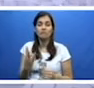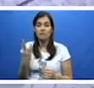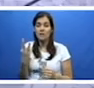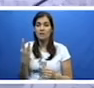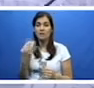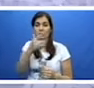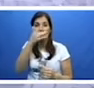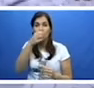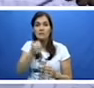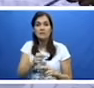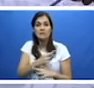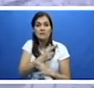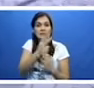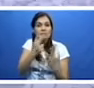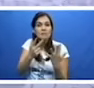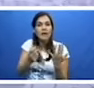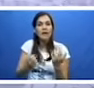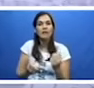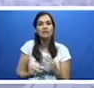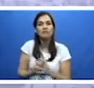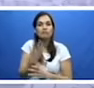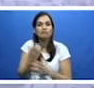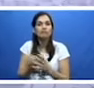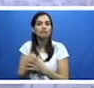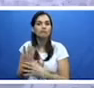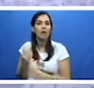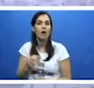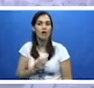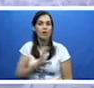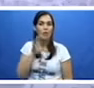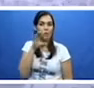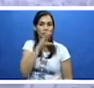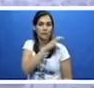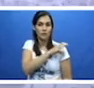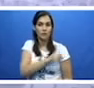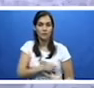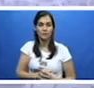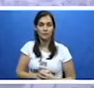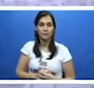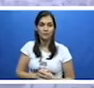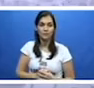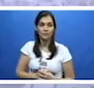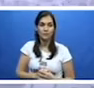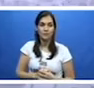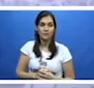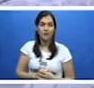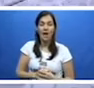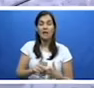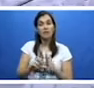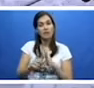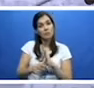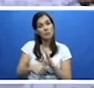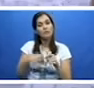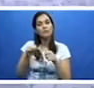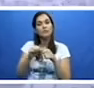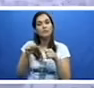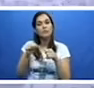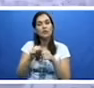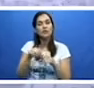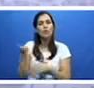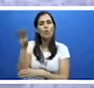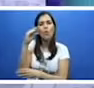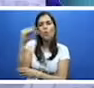isso abriu espaço para ponderação dos répteis posteriormente os dinossauros o dinossauros e as